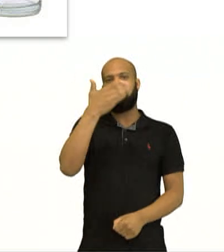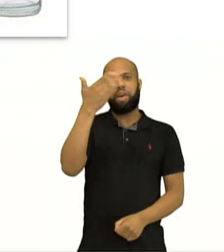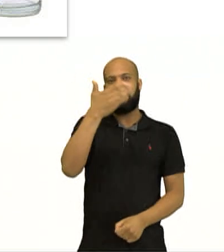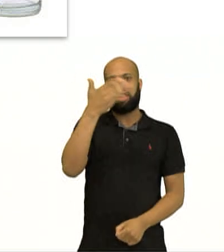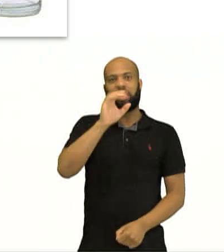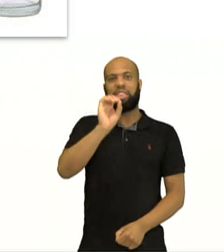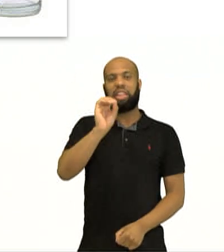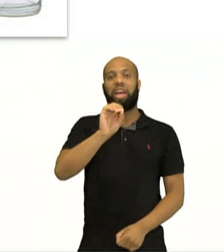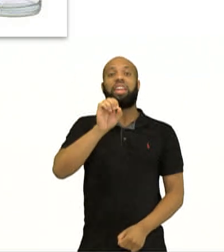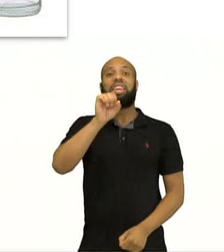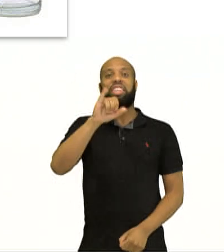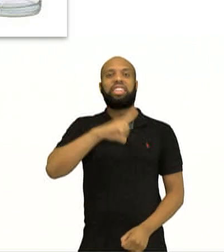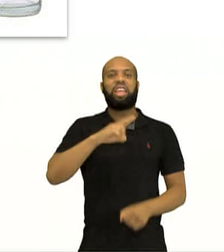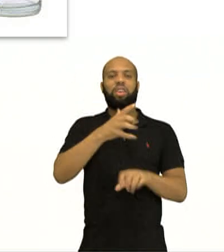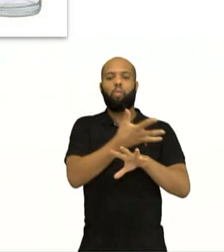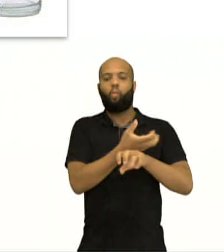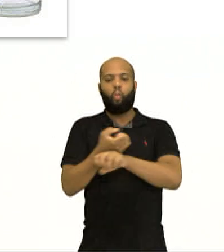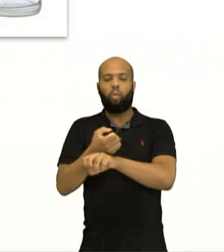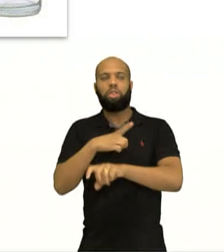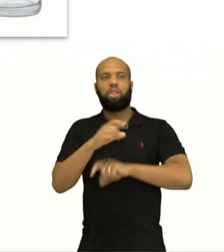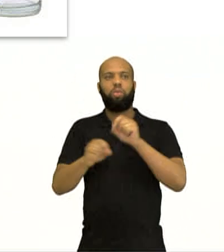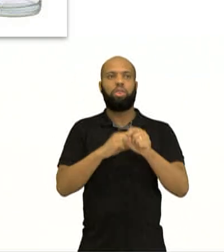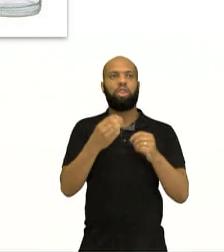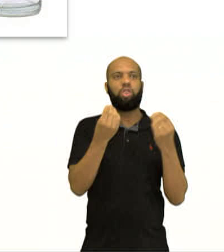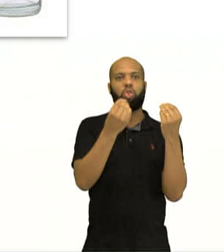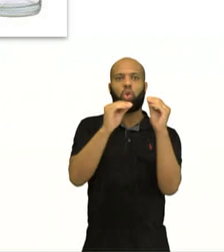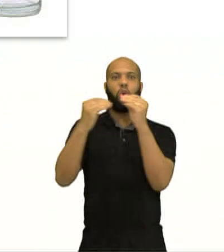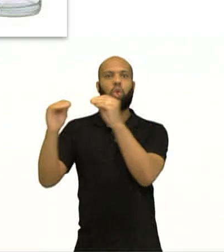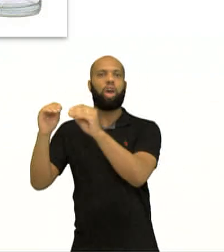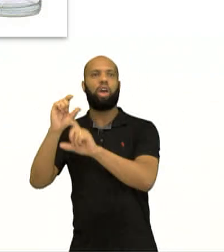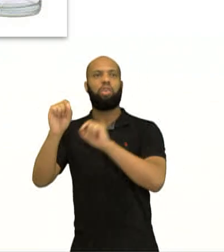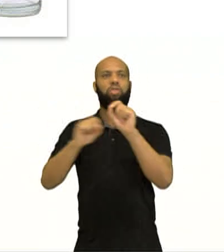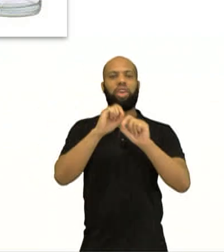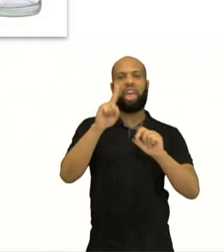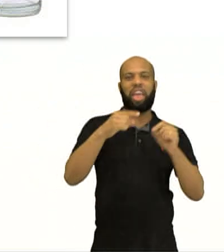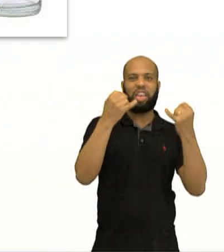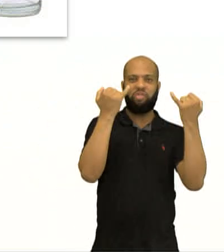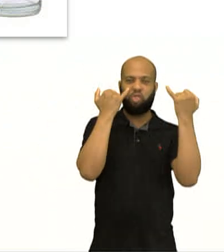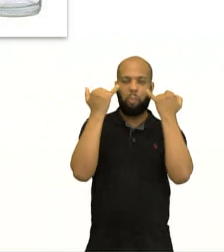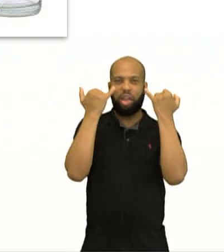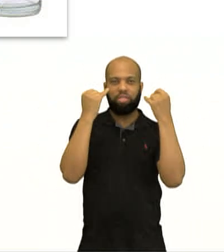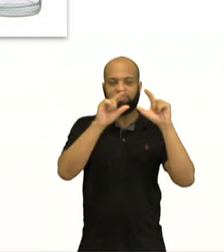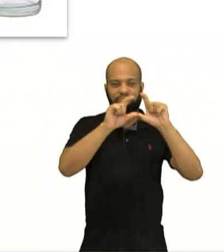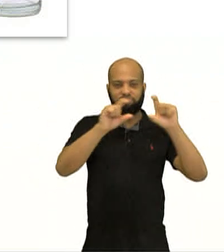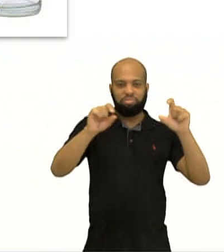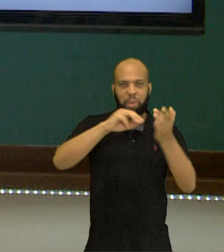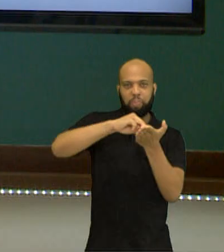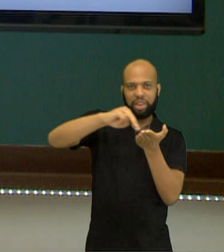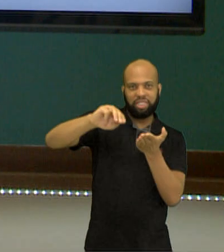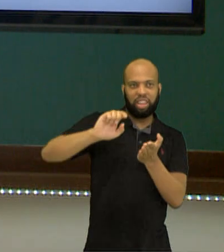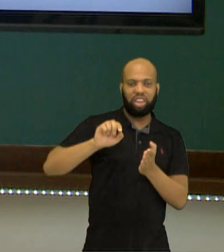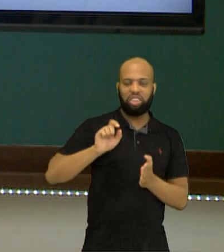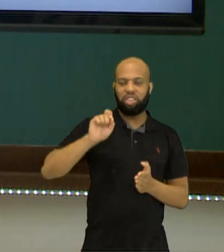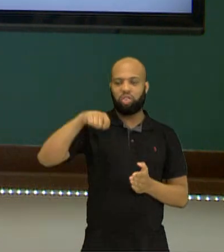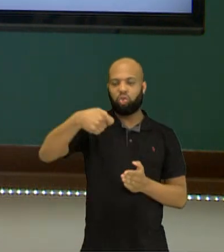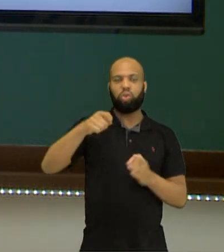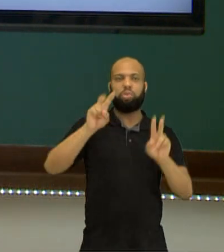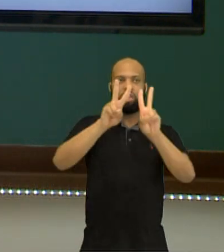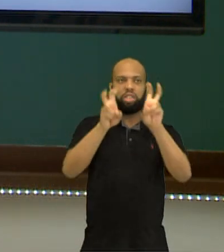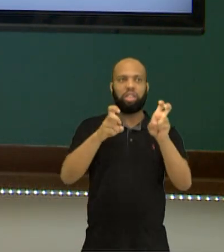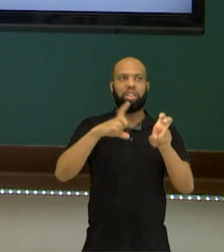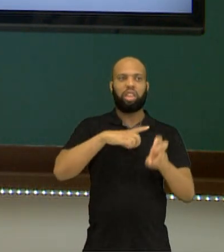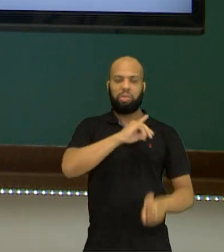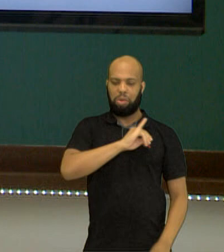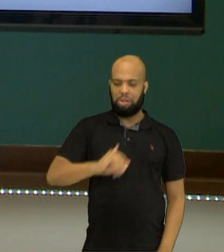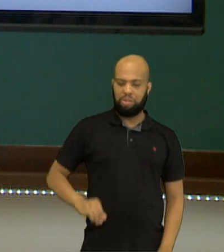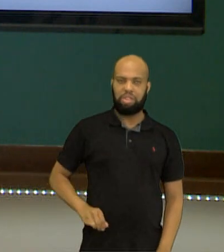vazias. Então, ele colocava aqui, ó, inseria as mensagens aqui, tá? Relacionadas ao tema que está aqui, sobre